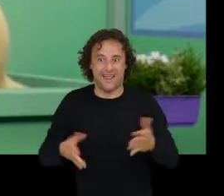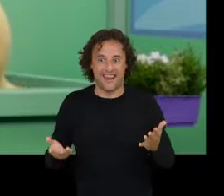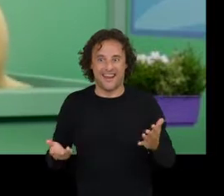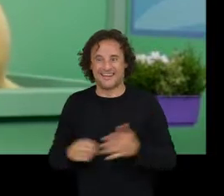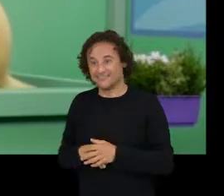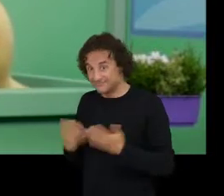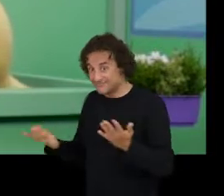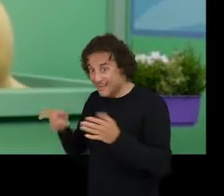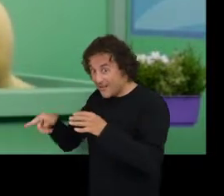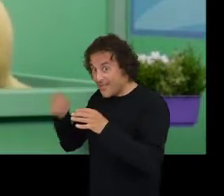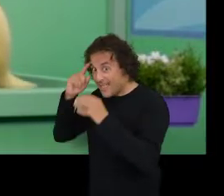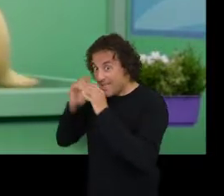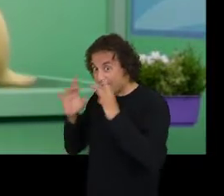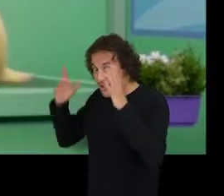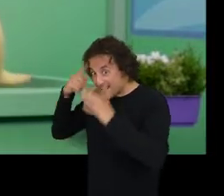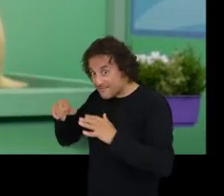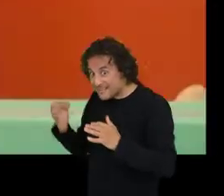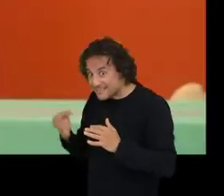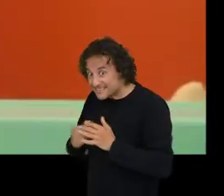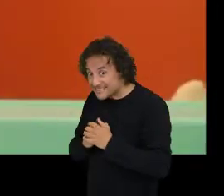Xa sabes o que é imaginar cousas, chispa?